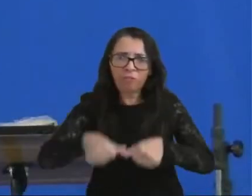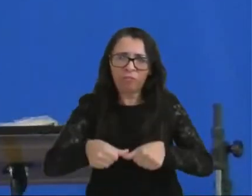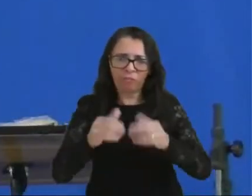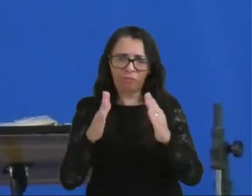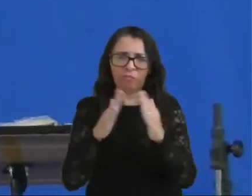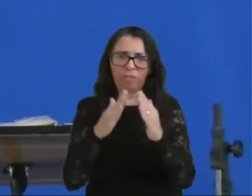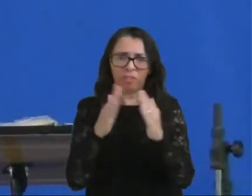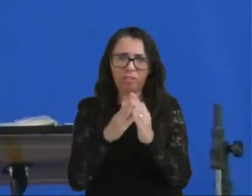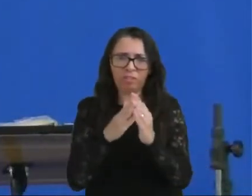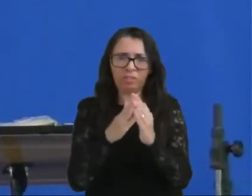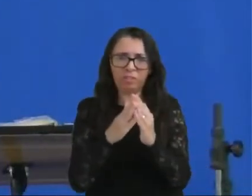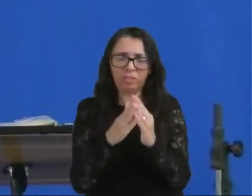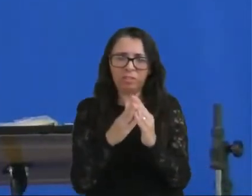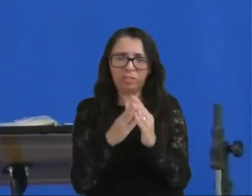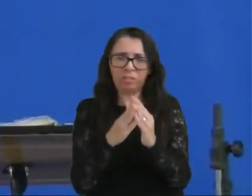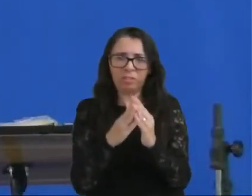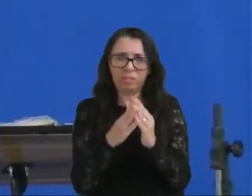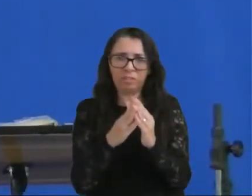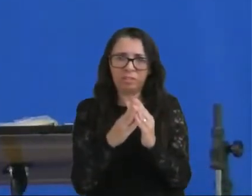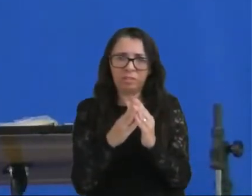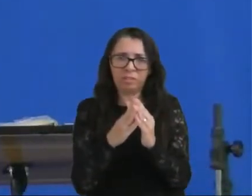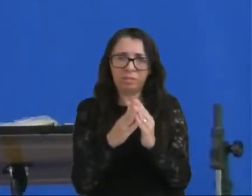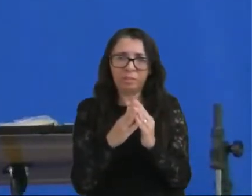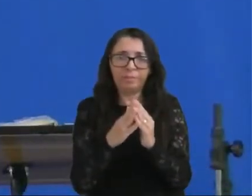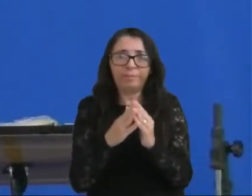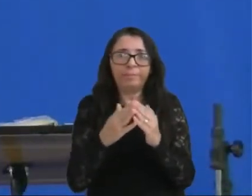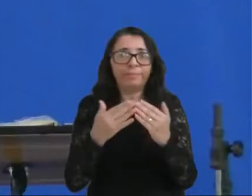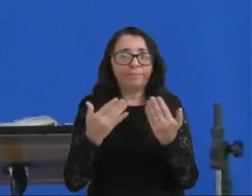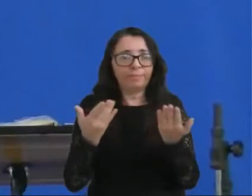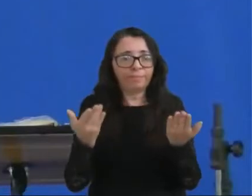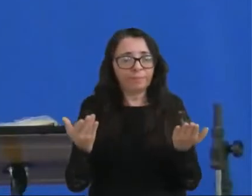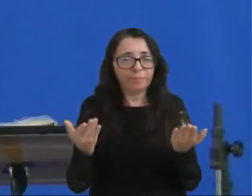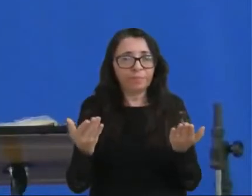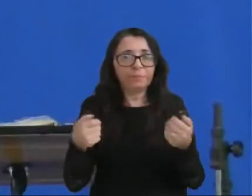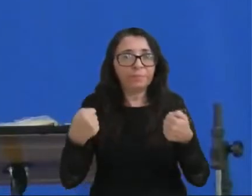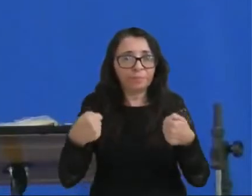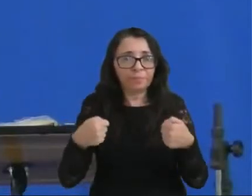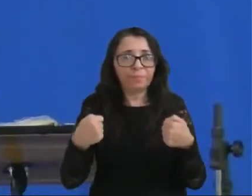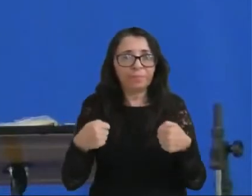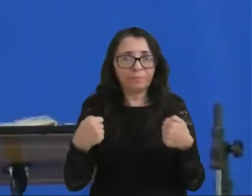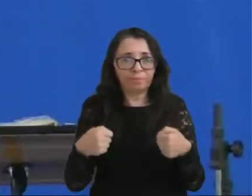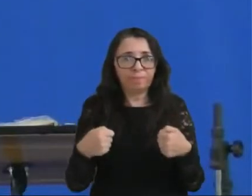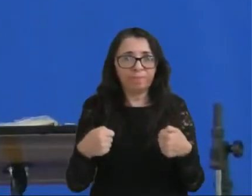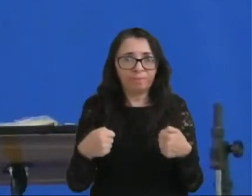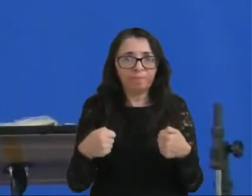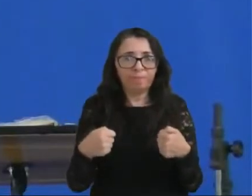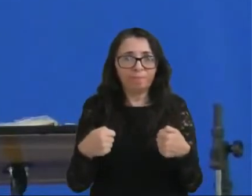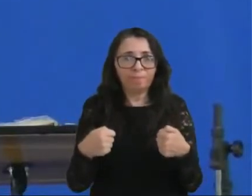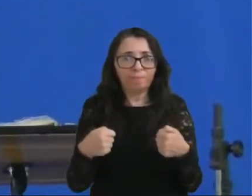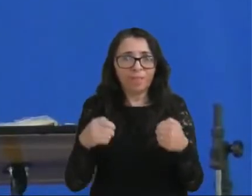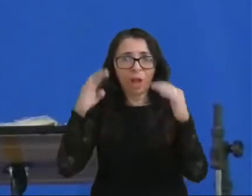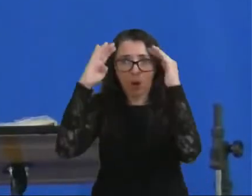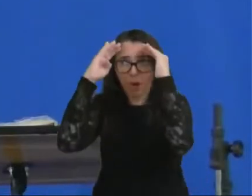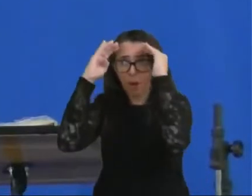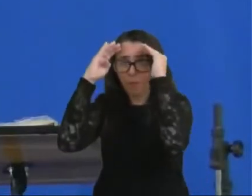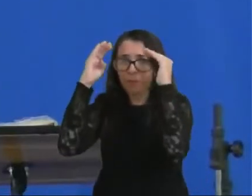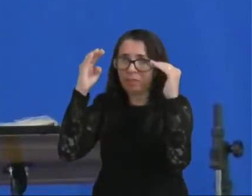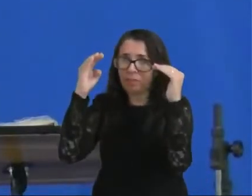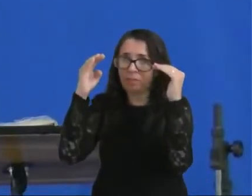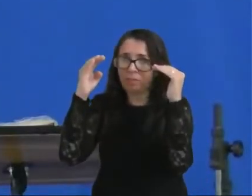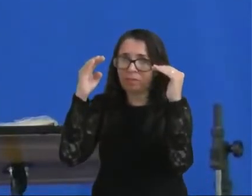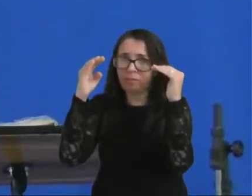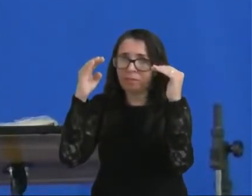você quiser. Mas isso aconteceu com você devagarinho. Foi acontecendo dia após